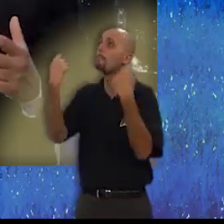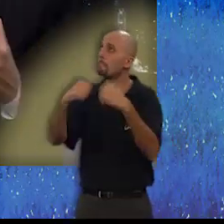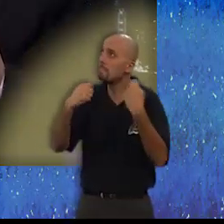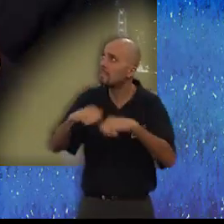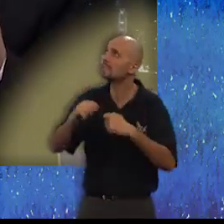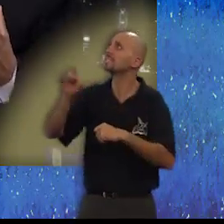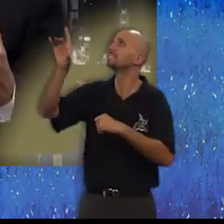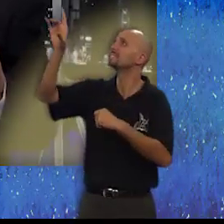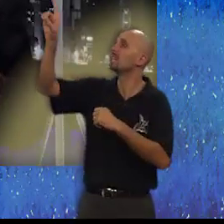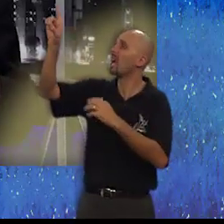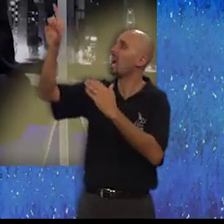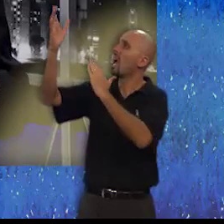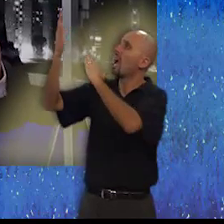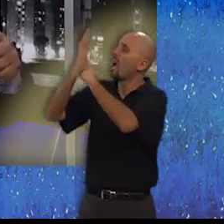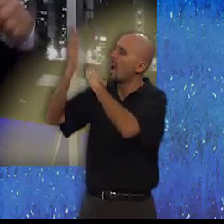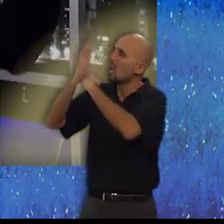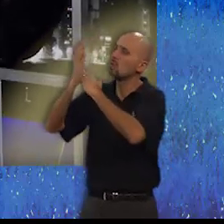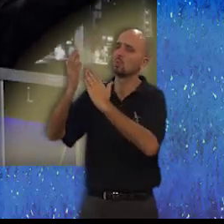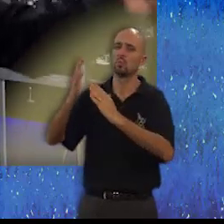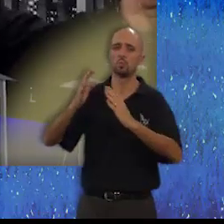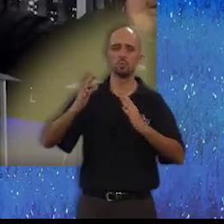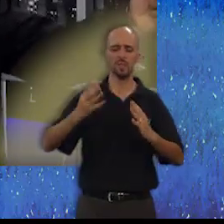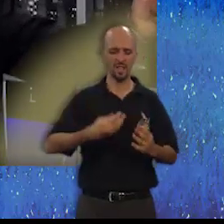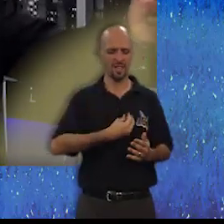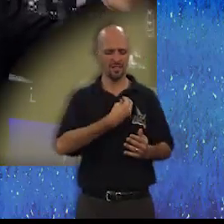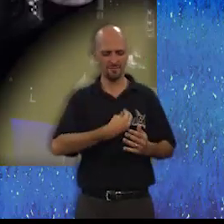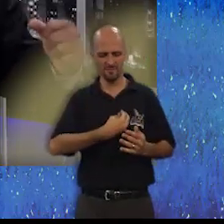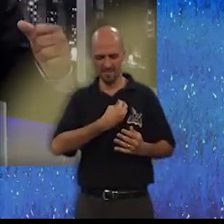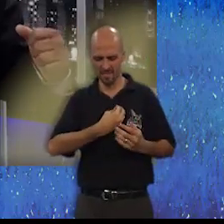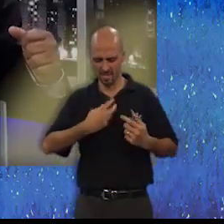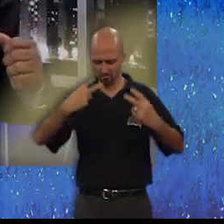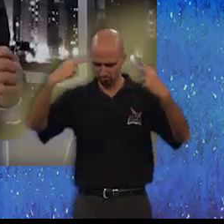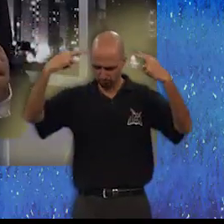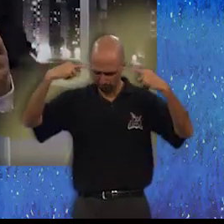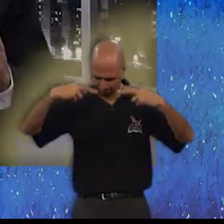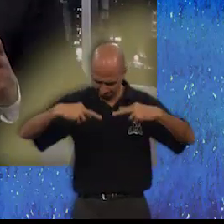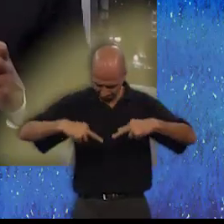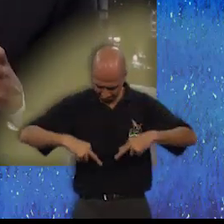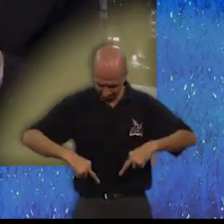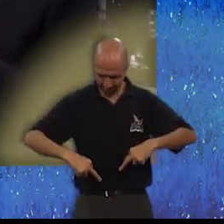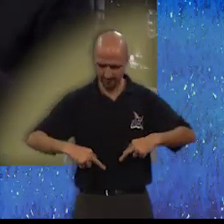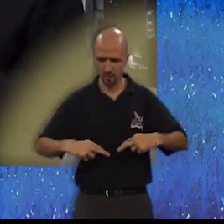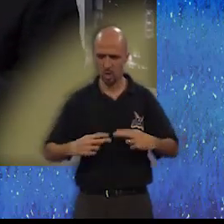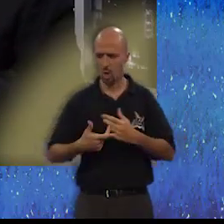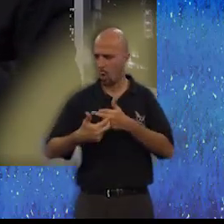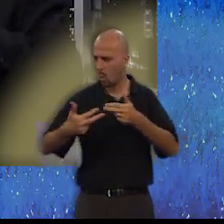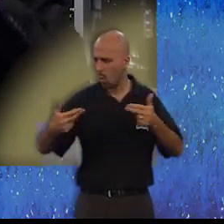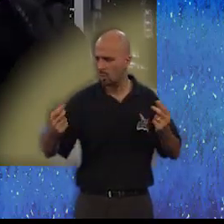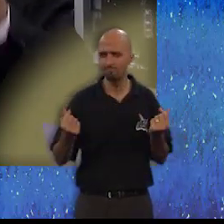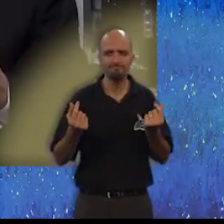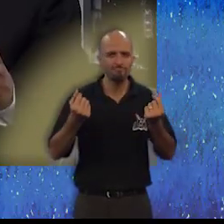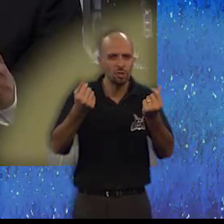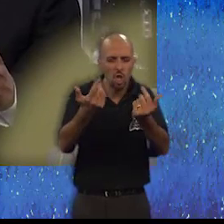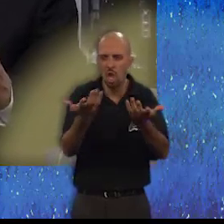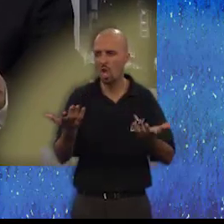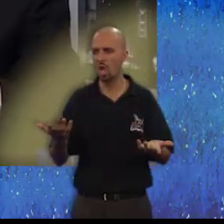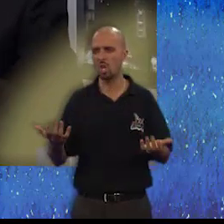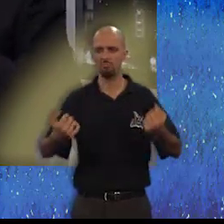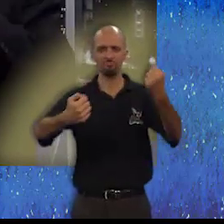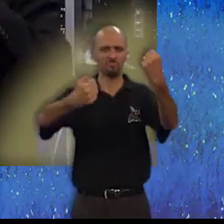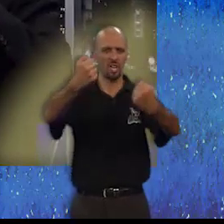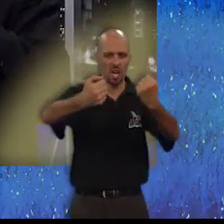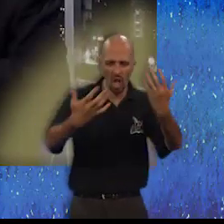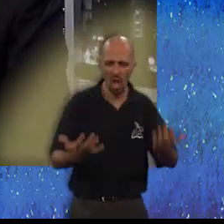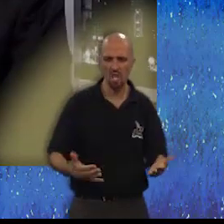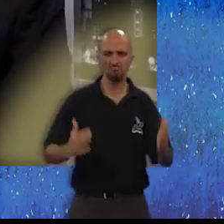que você não pode dar um passo sem Deus, que tudo que você tem veio de Deus, se você reconhecer isso e colocar Deus em primeiro lugar